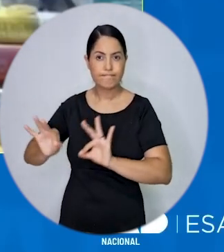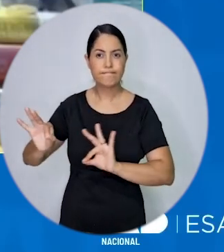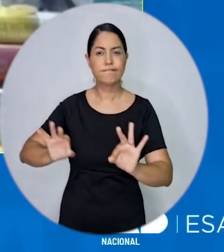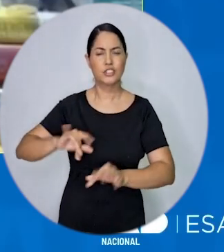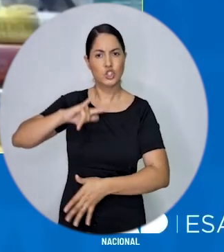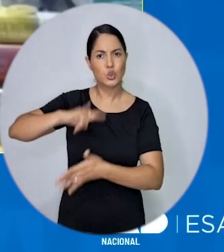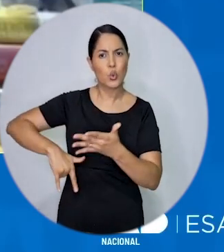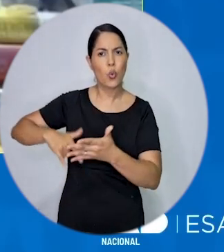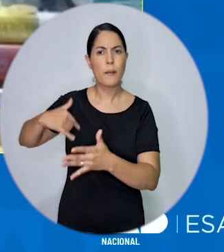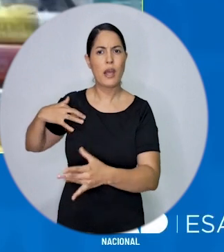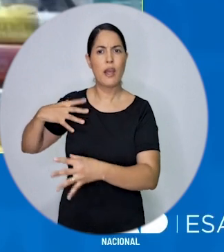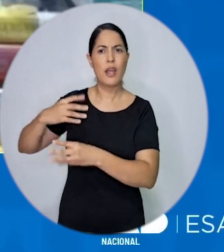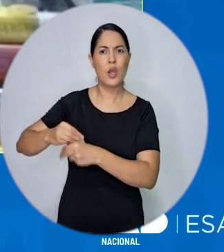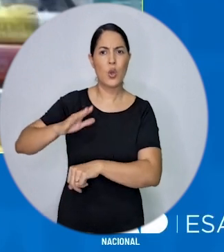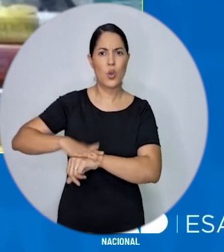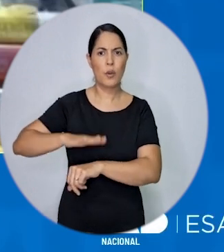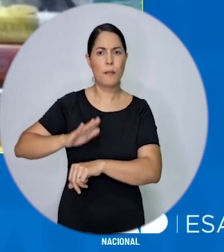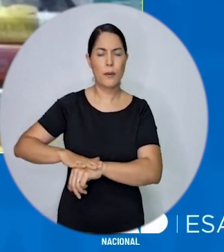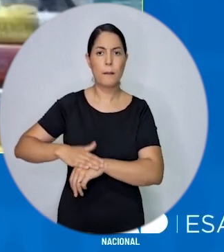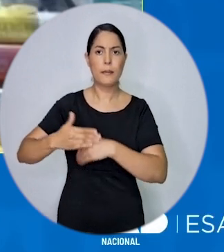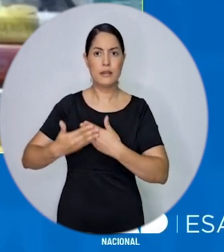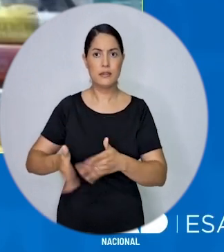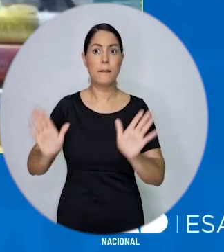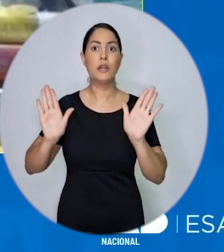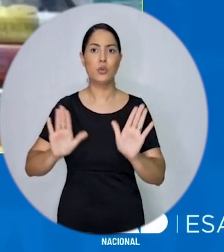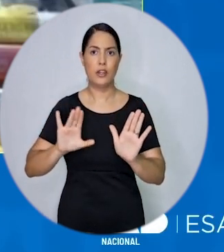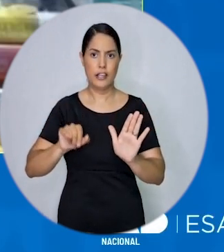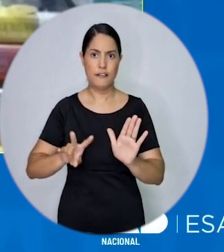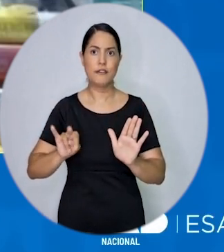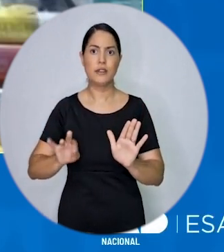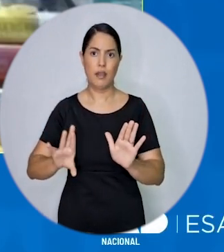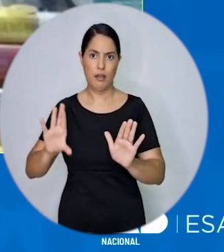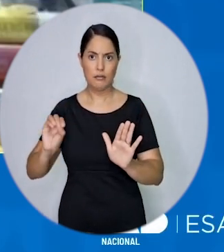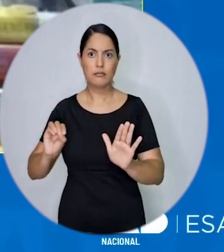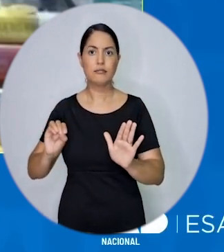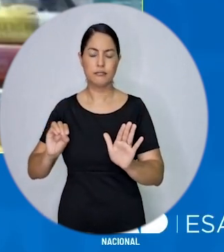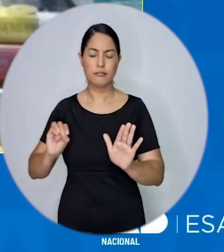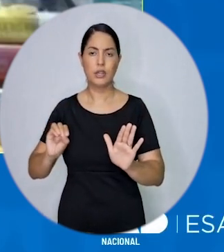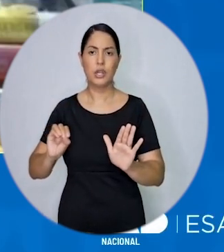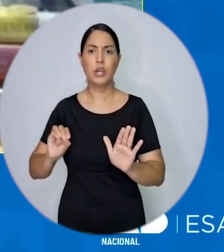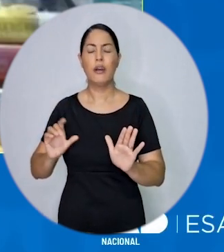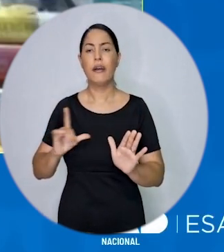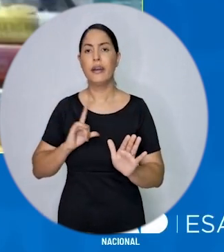organizado, quanto mais organizado você chega no momento da instauração do inventário,